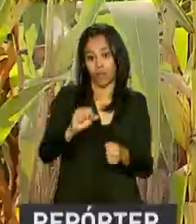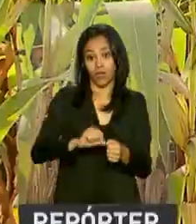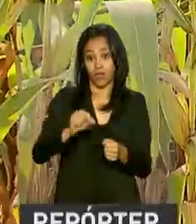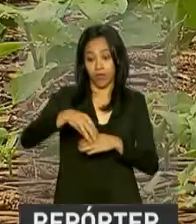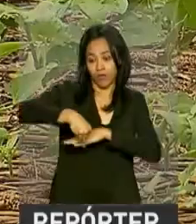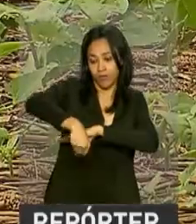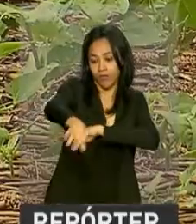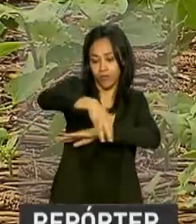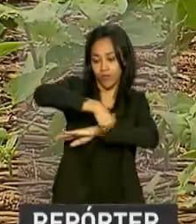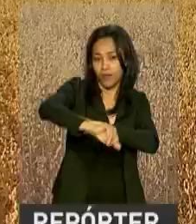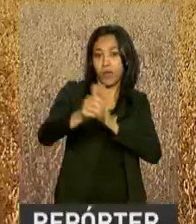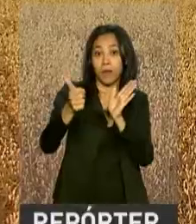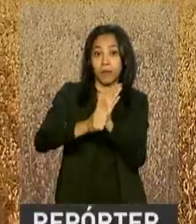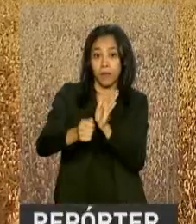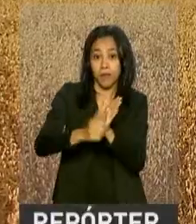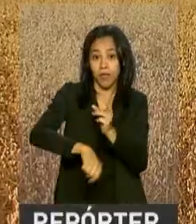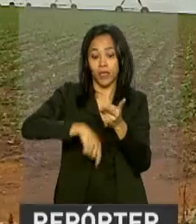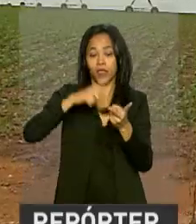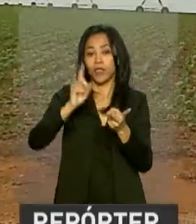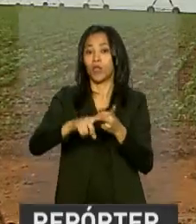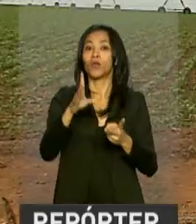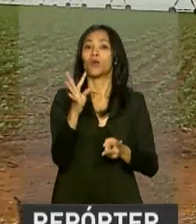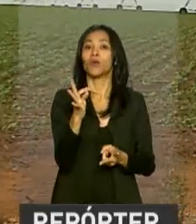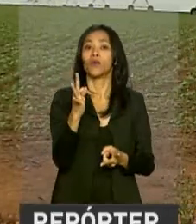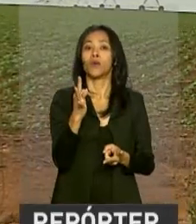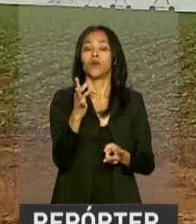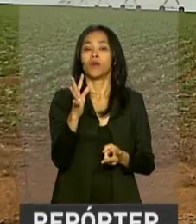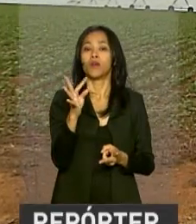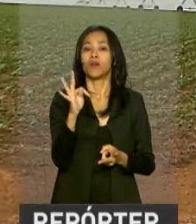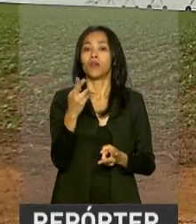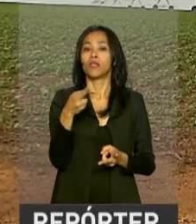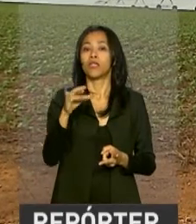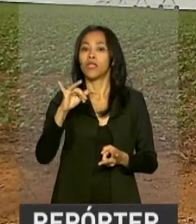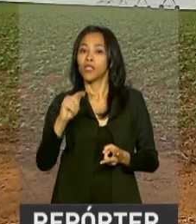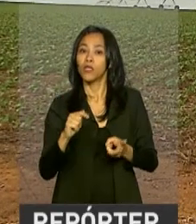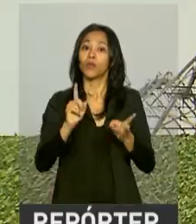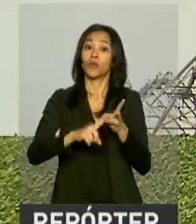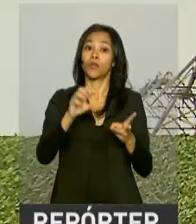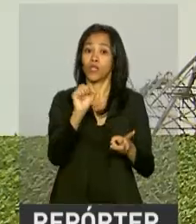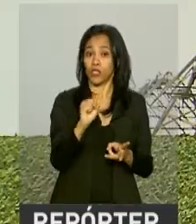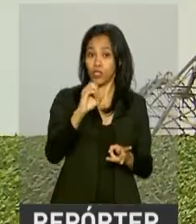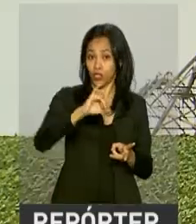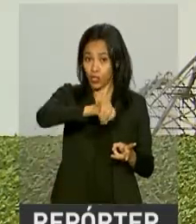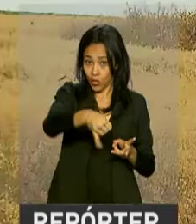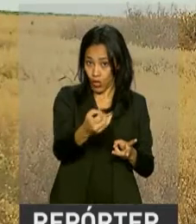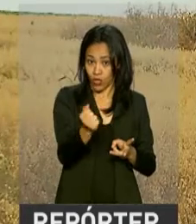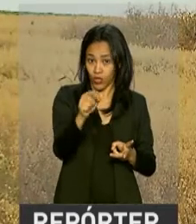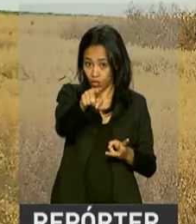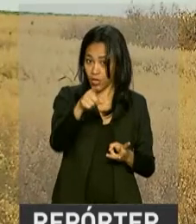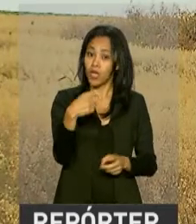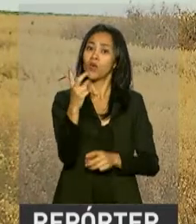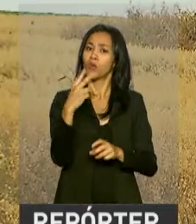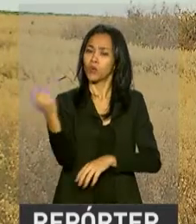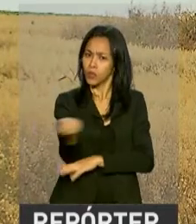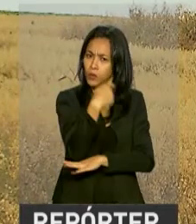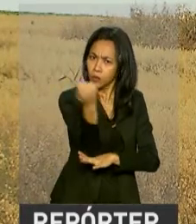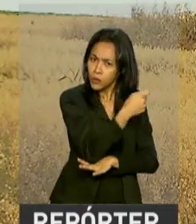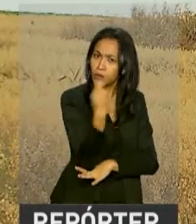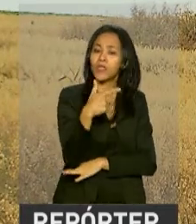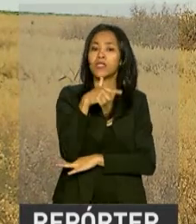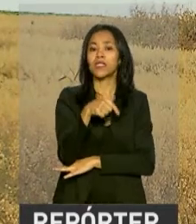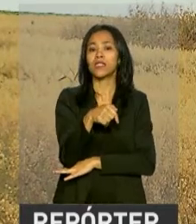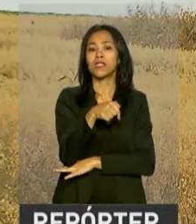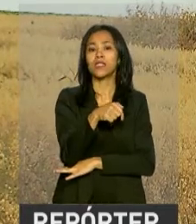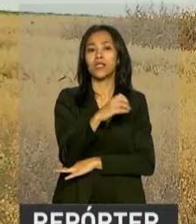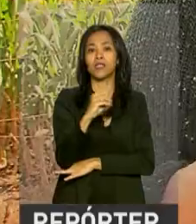feijão e trigo 220 hectares são de plantio com irrigação e 780 de